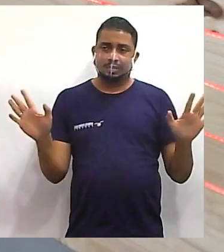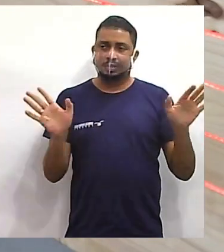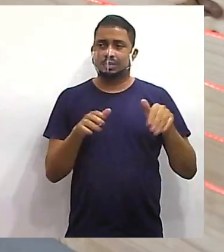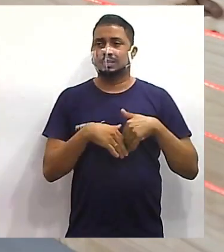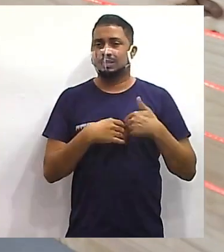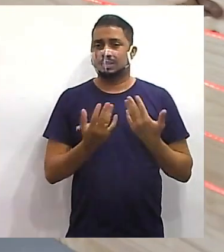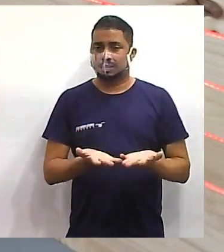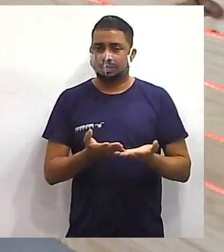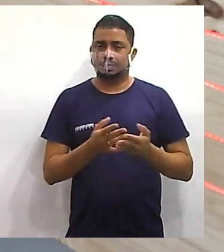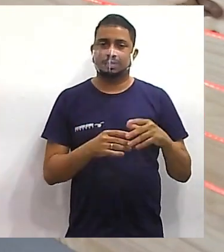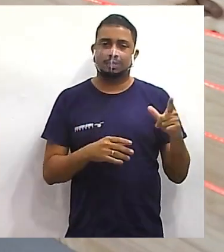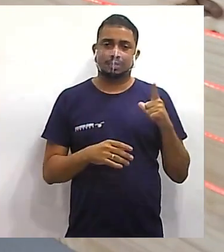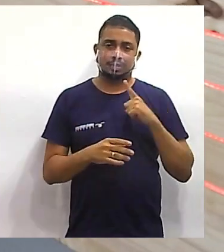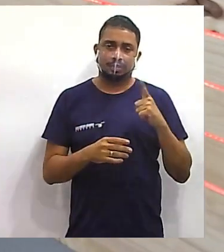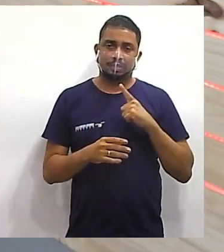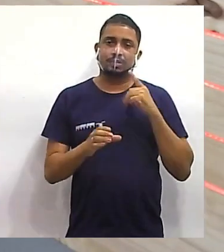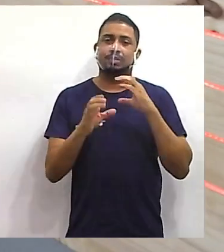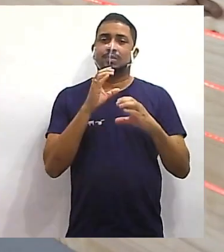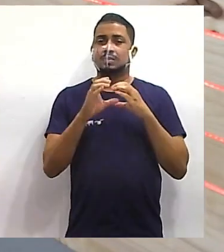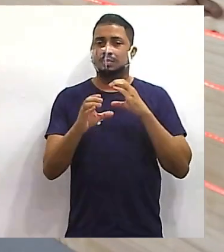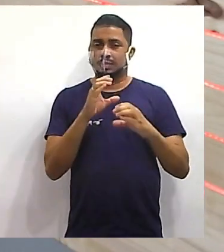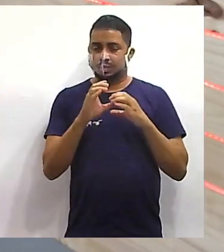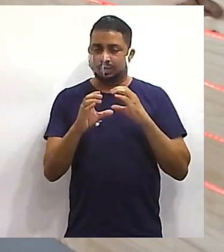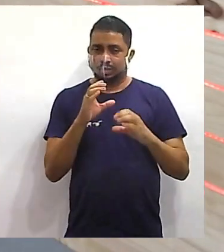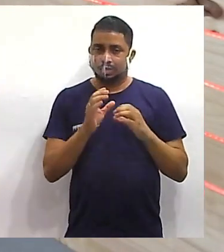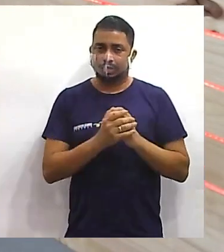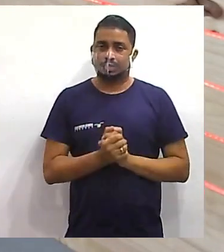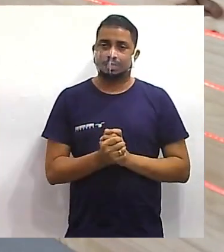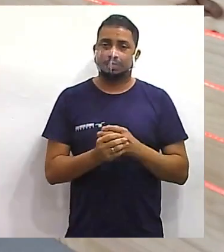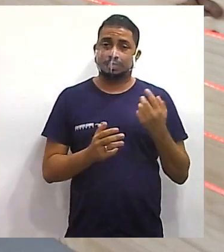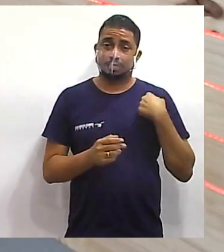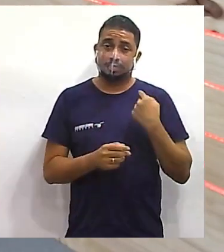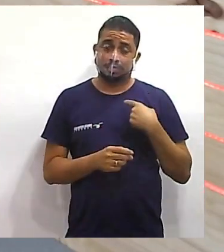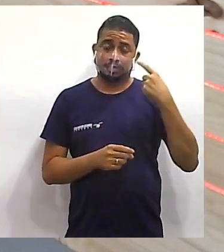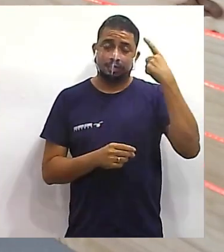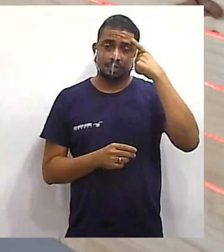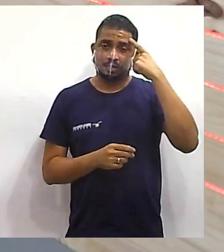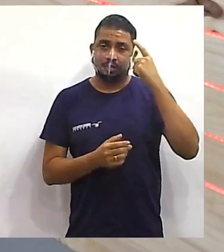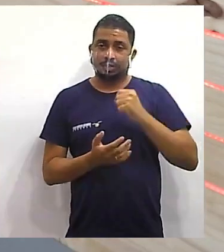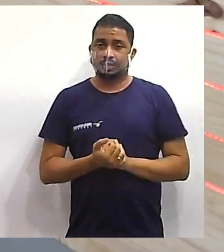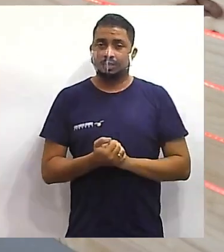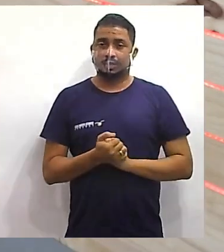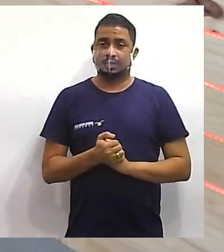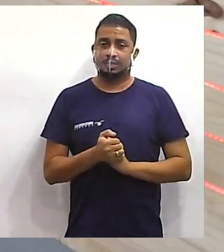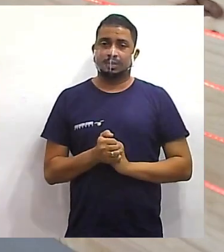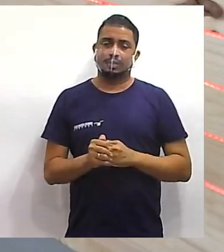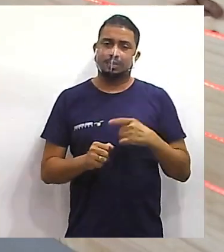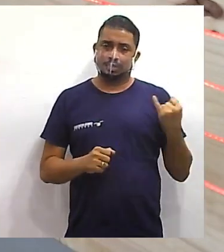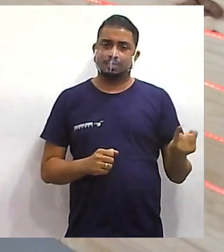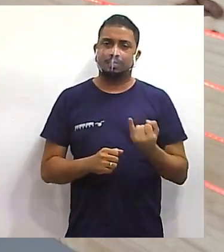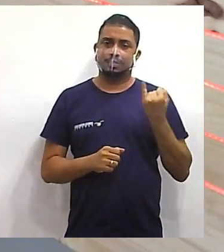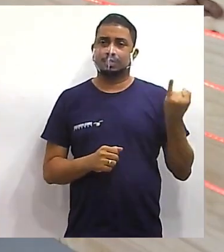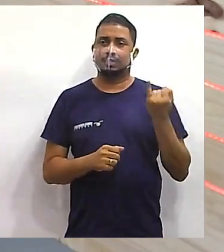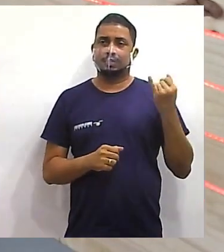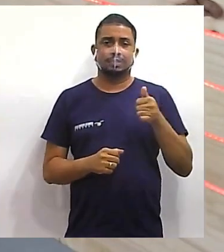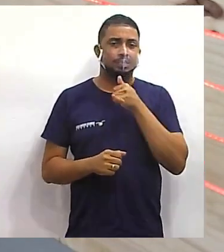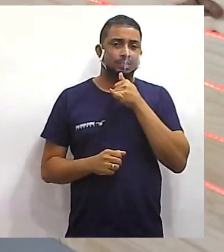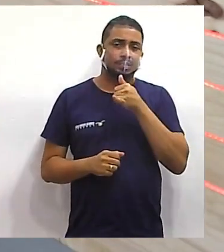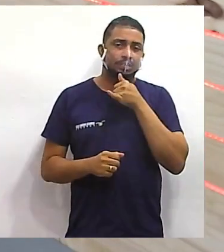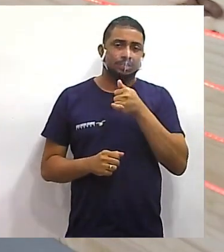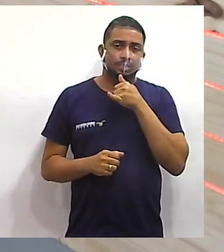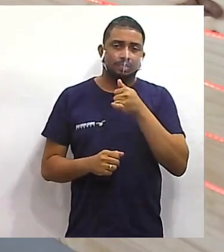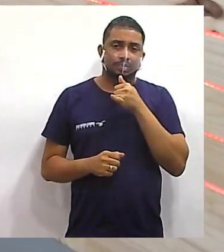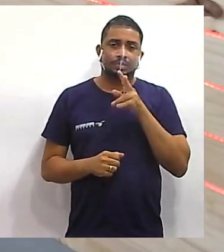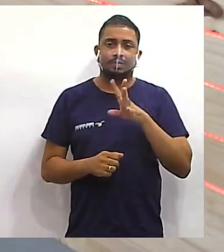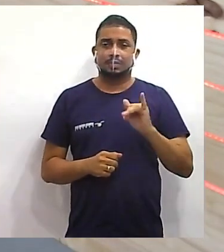escola. é a questão da comunicação, né, Renata? Eu acho que Elemento essencial. é essencial, por exemplo, se vai